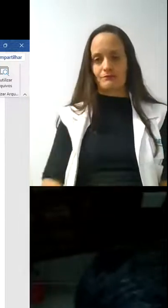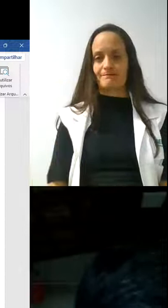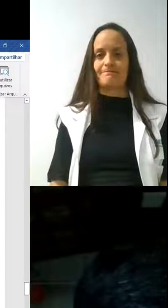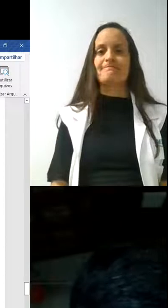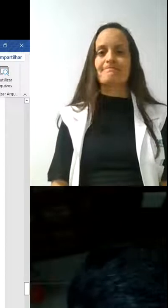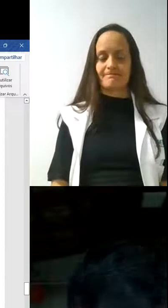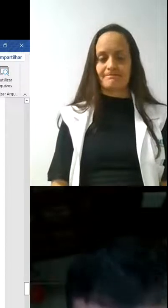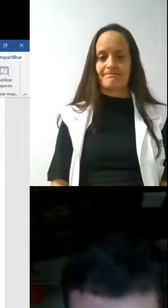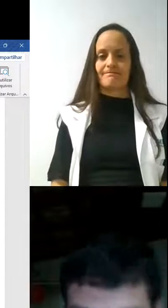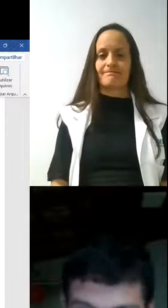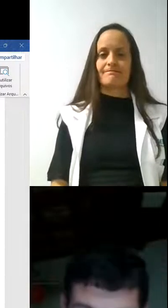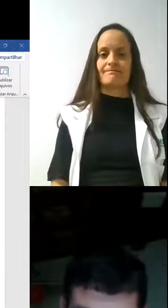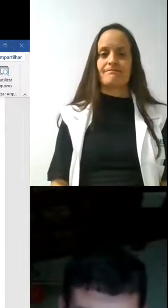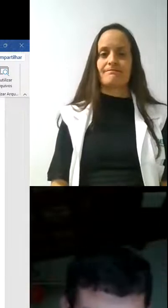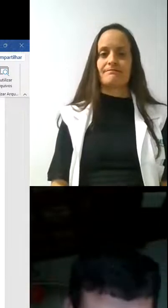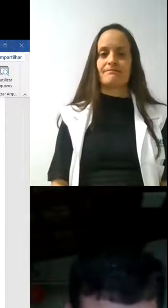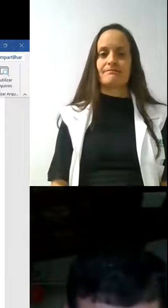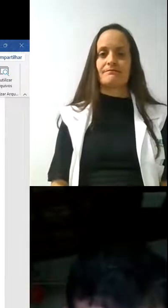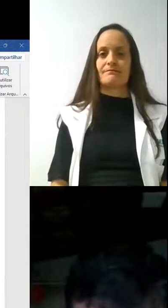última.